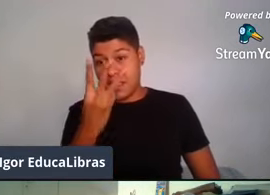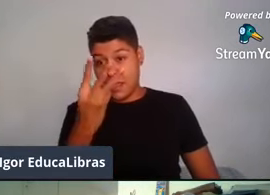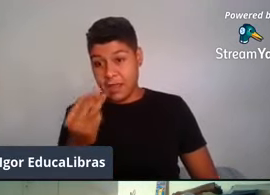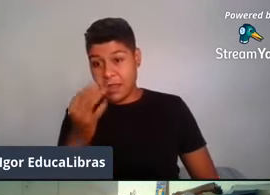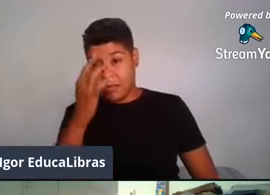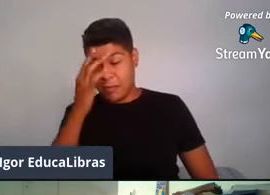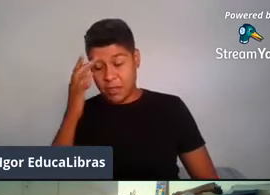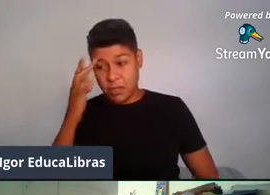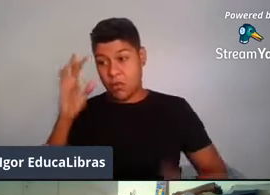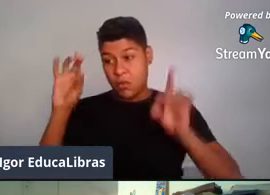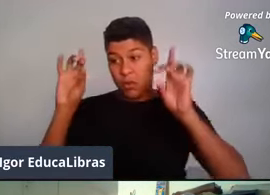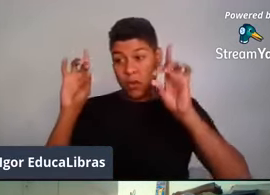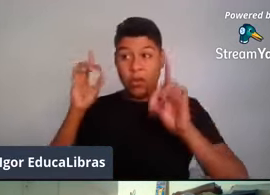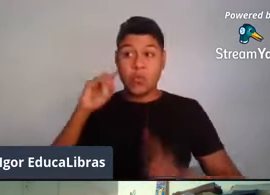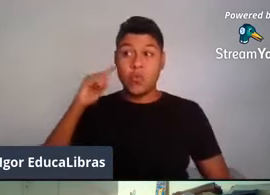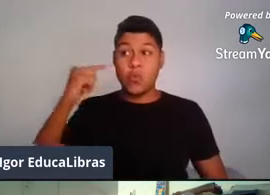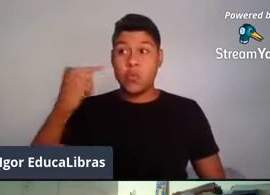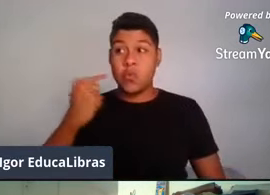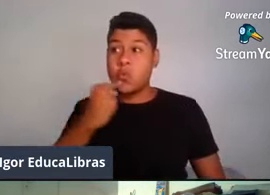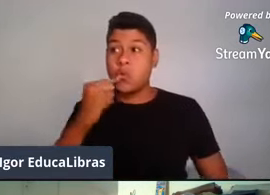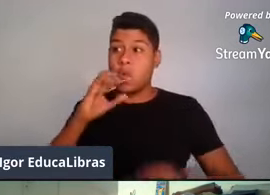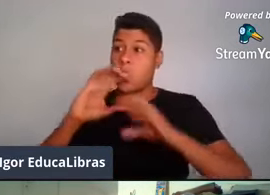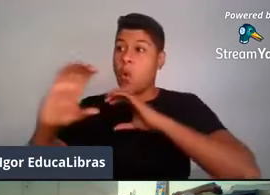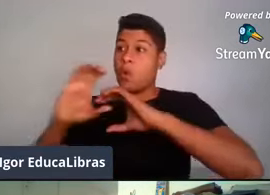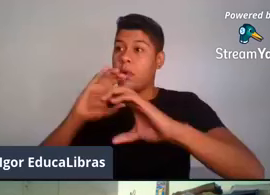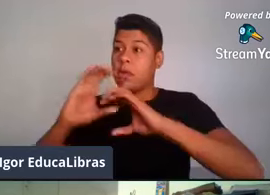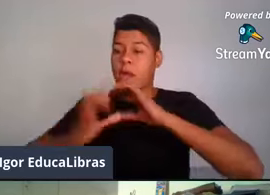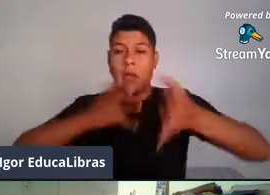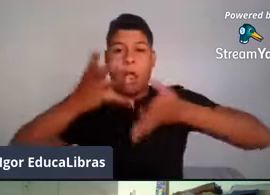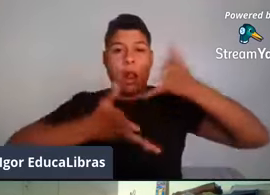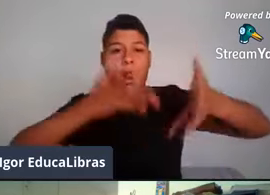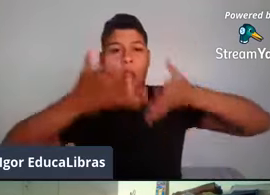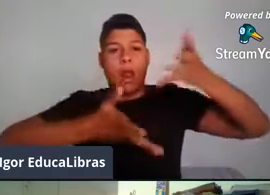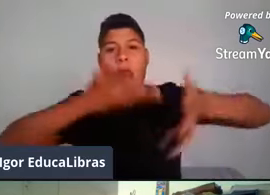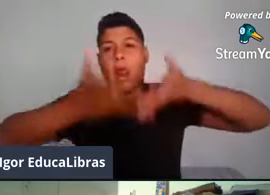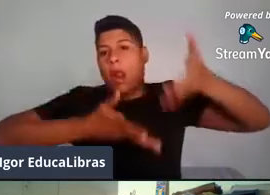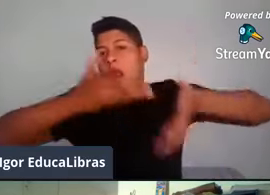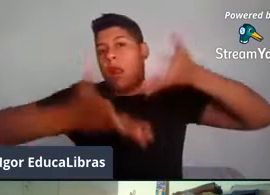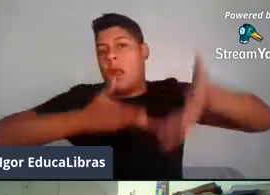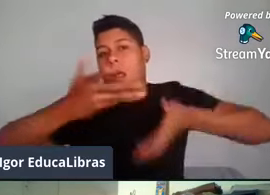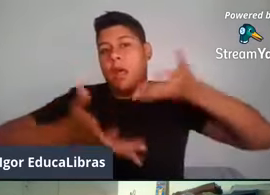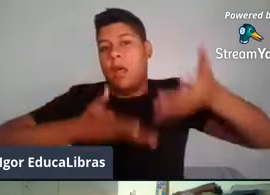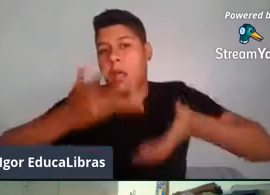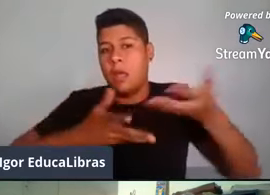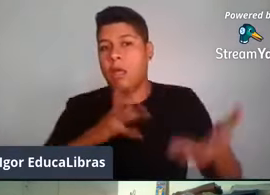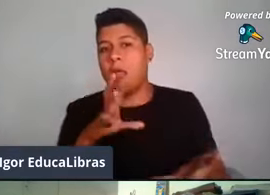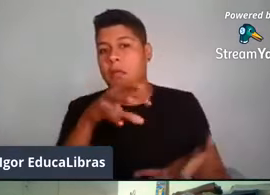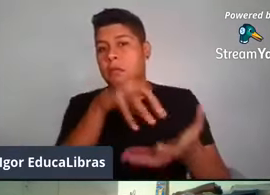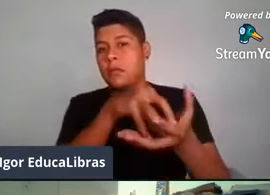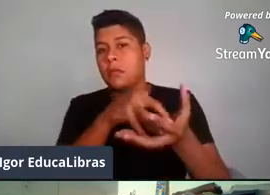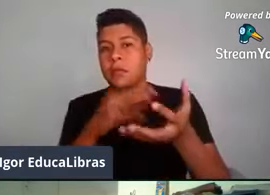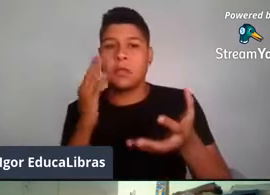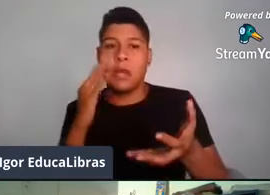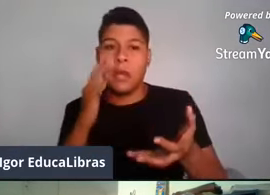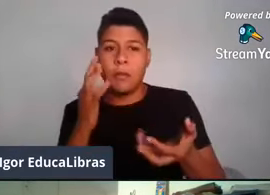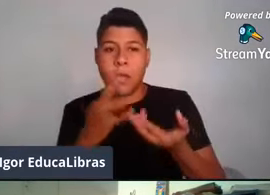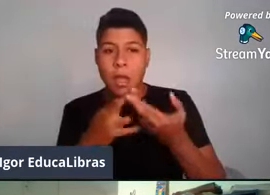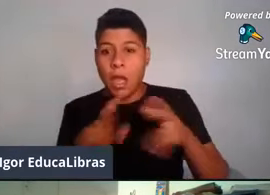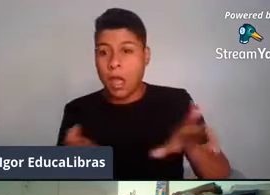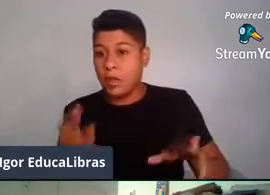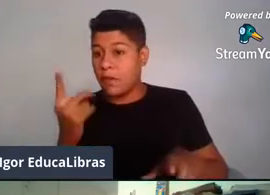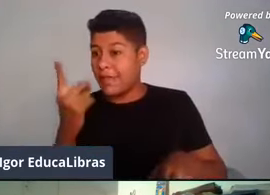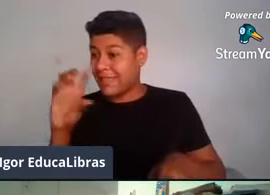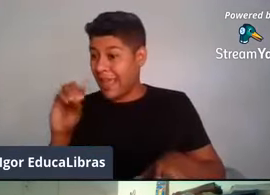todos com deficiência auditiva, se comunicando através da língua brasileira de sinais, em um setor, se eles resolverem parar 10 minutos